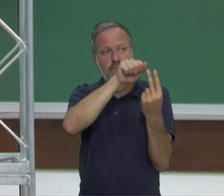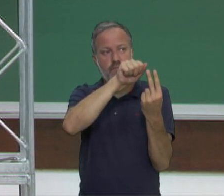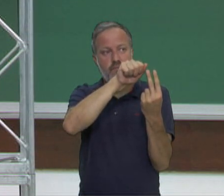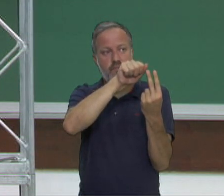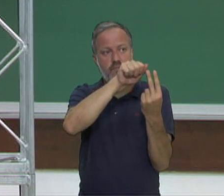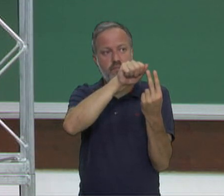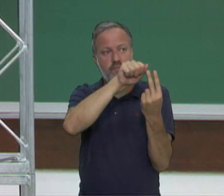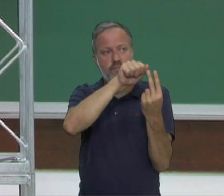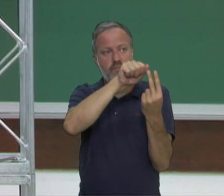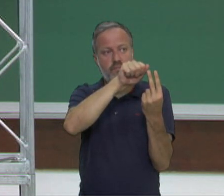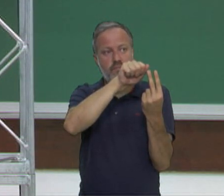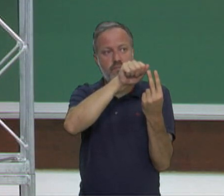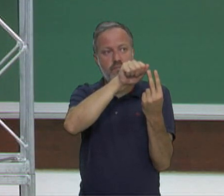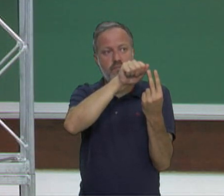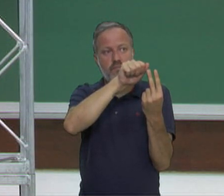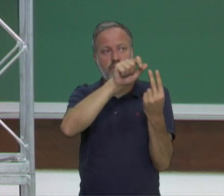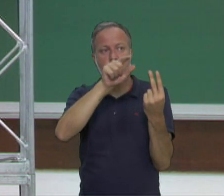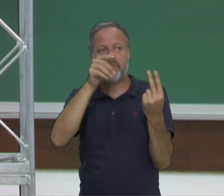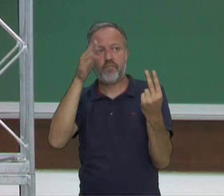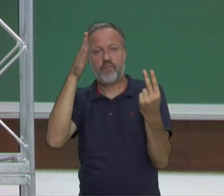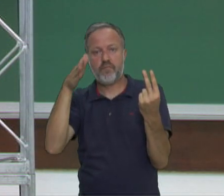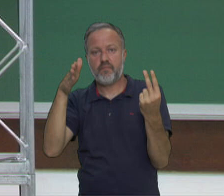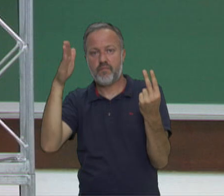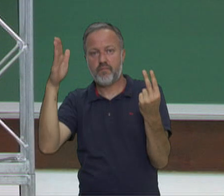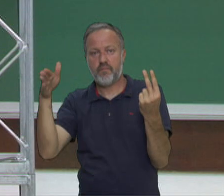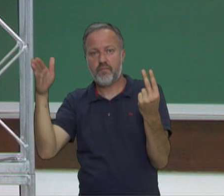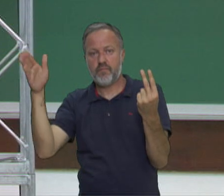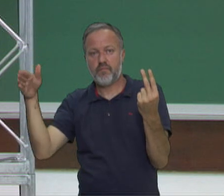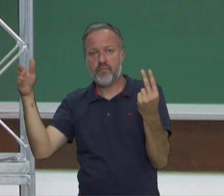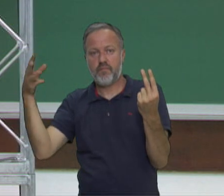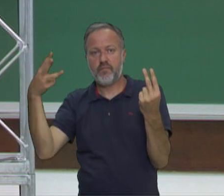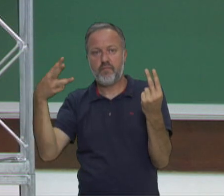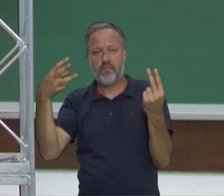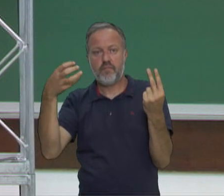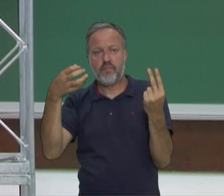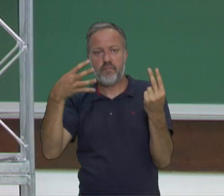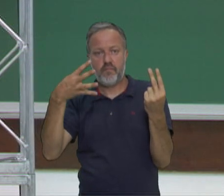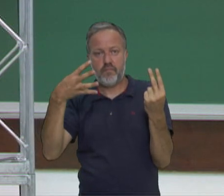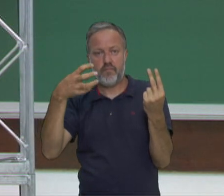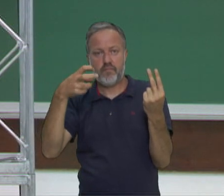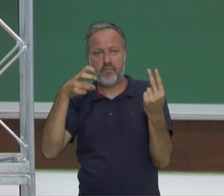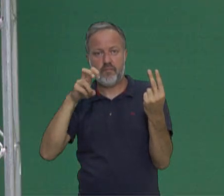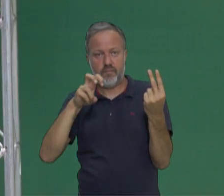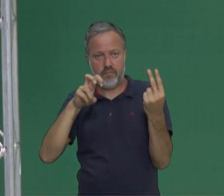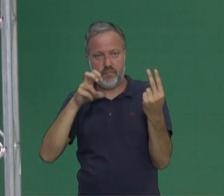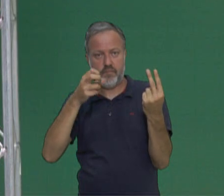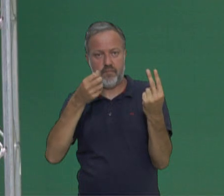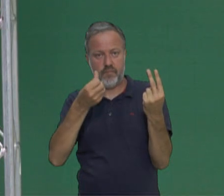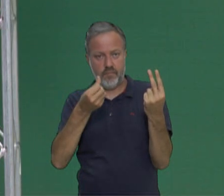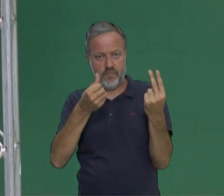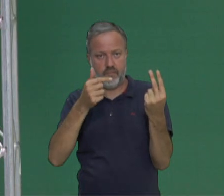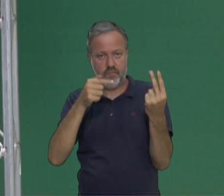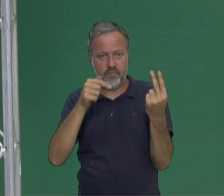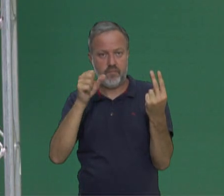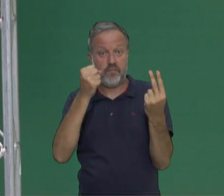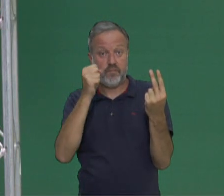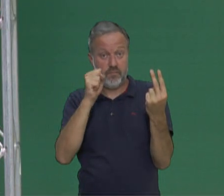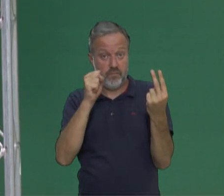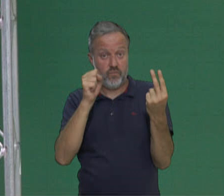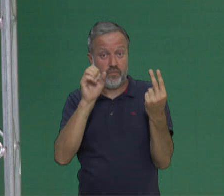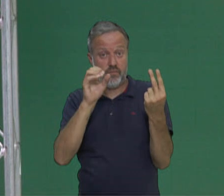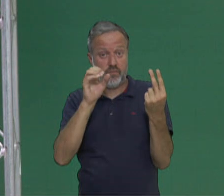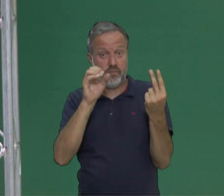tem 2 elétrons na segunda camada, 3, 4, 5, 6, 7 e 8 elétrons na segunda camada. Tá